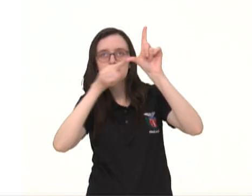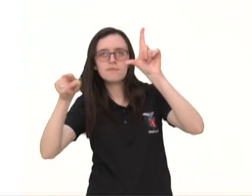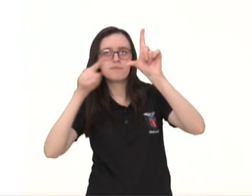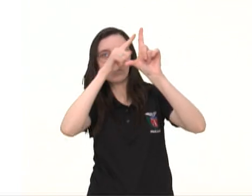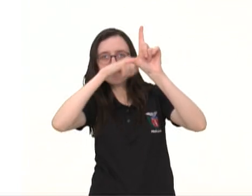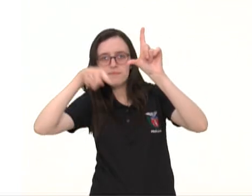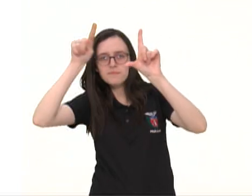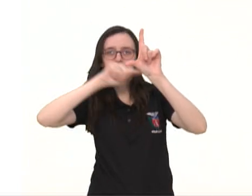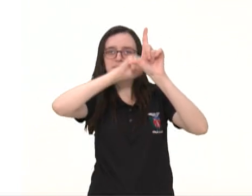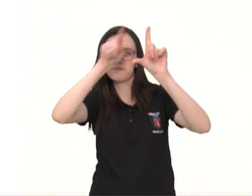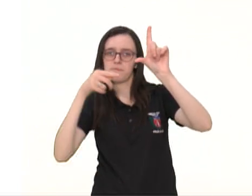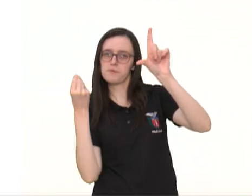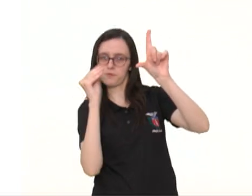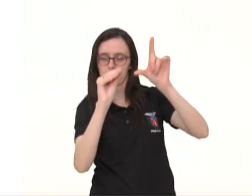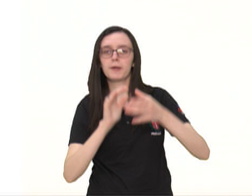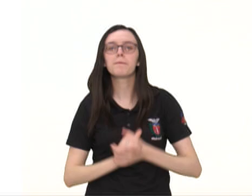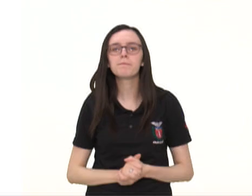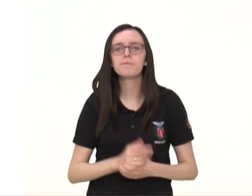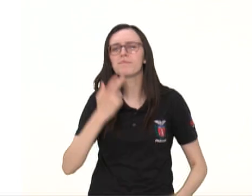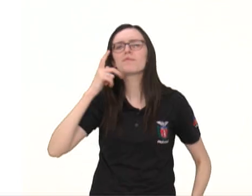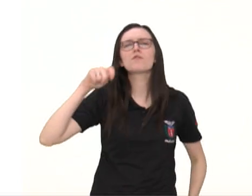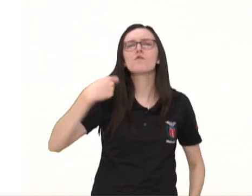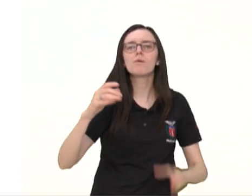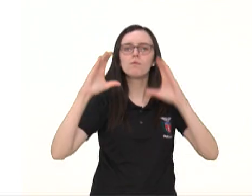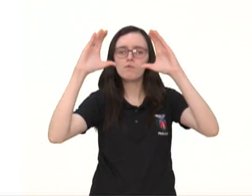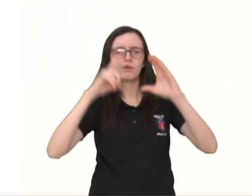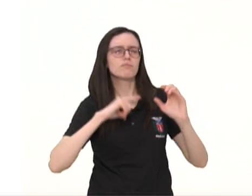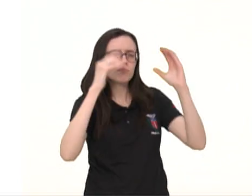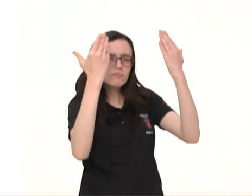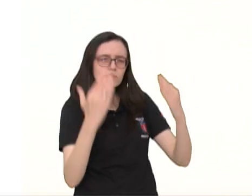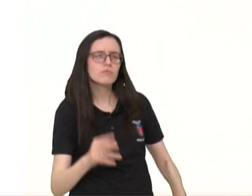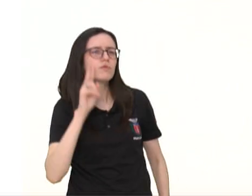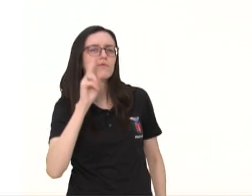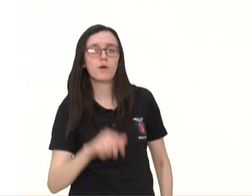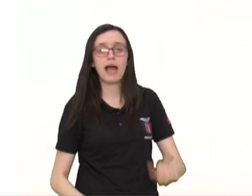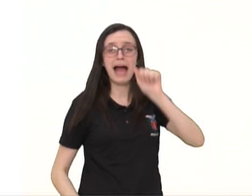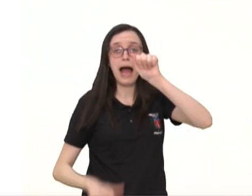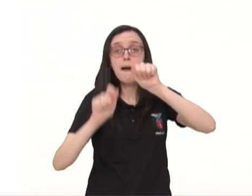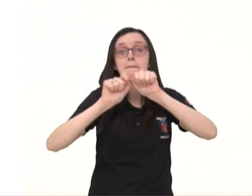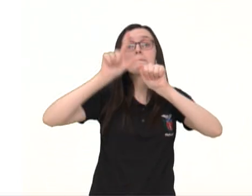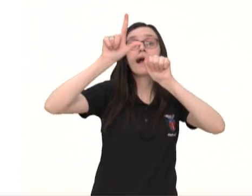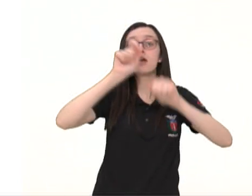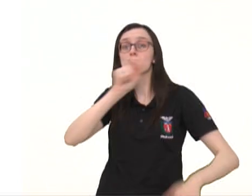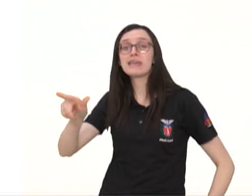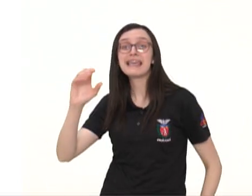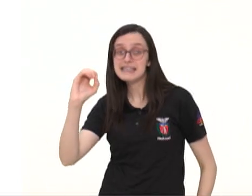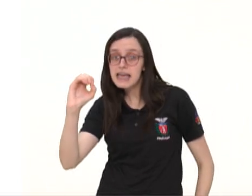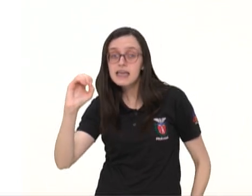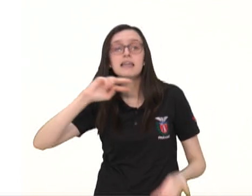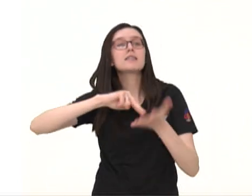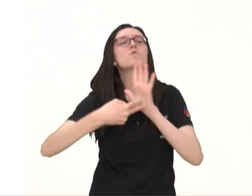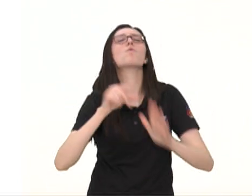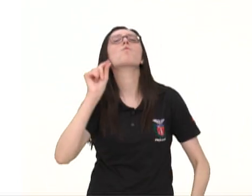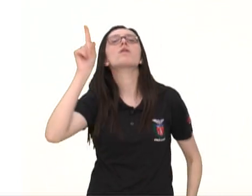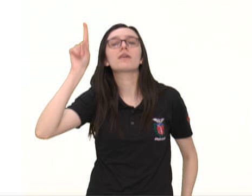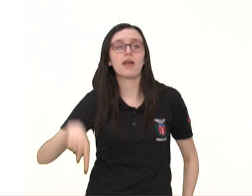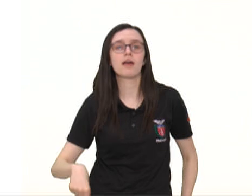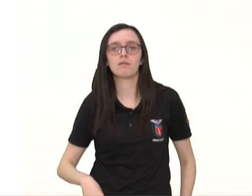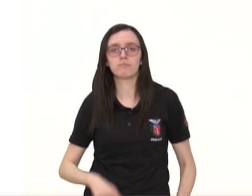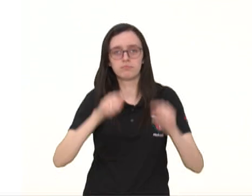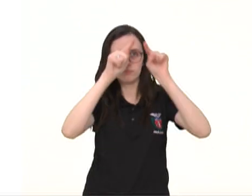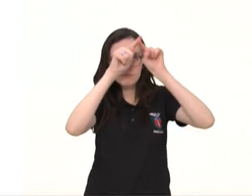Falando de função, a gente tem algumas análises. Na tela, o a maior que zero, quando o coeficiente a é maior que zero, a concavidade é voltada para